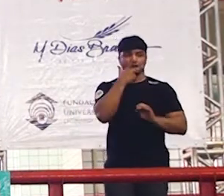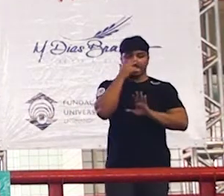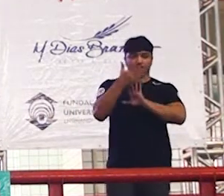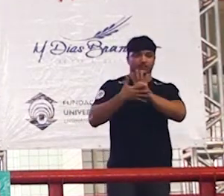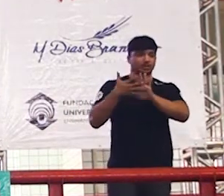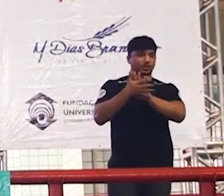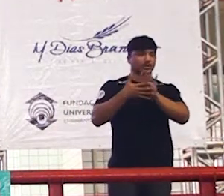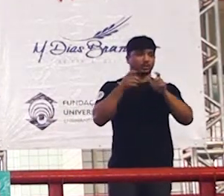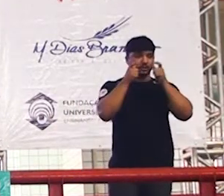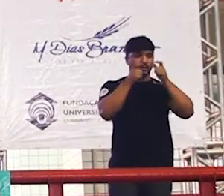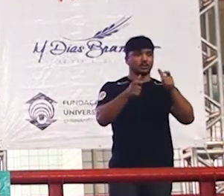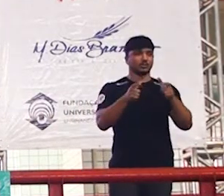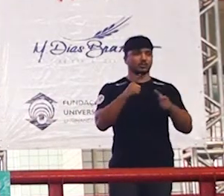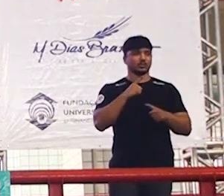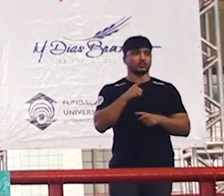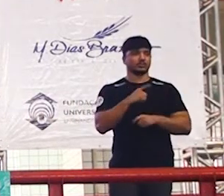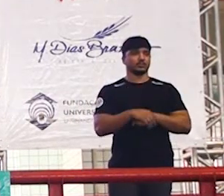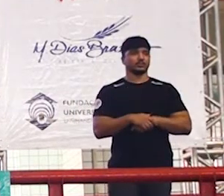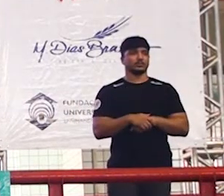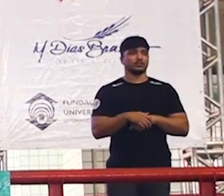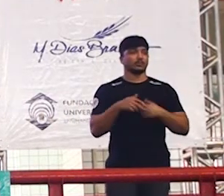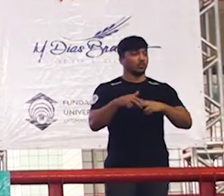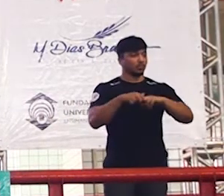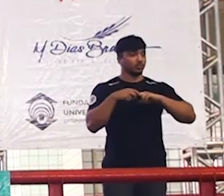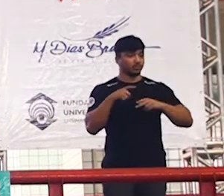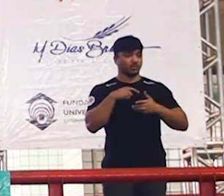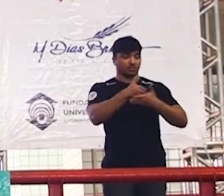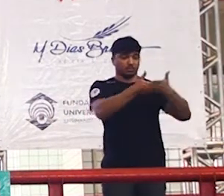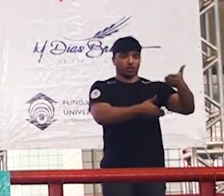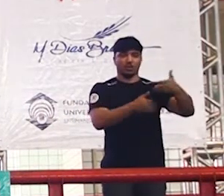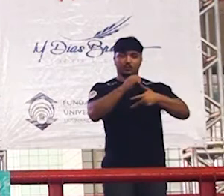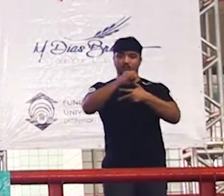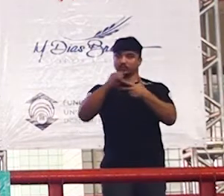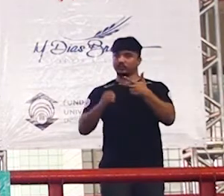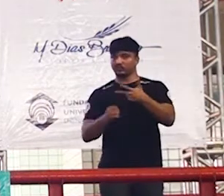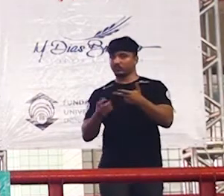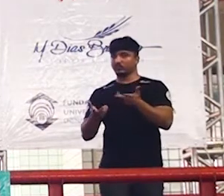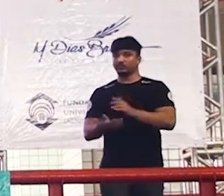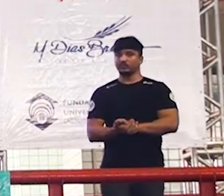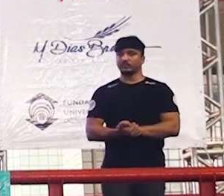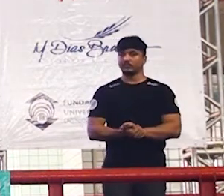texto interessante. Tanto que caiu numa prova de uma questão do Enem.